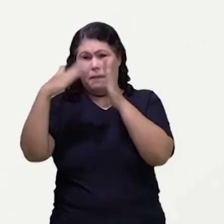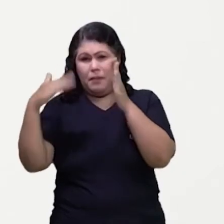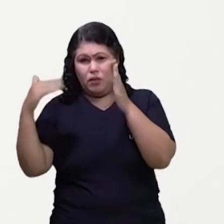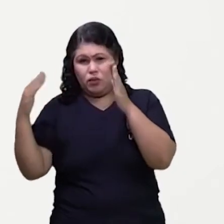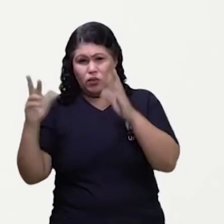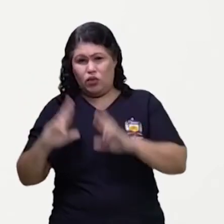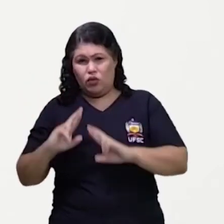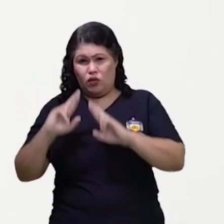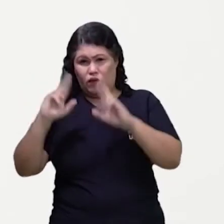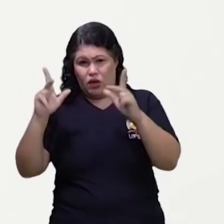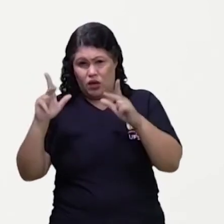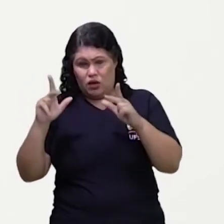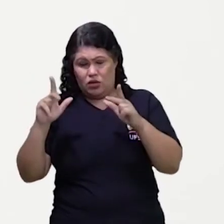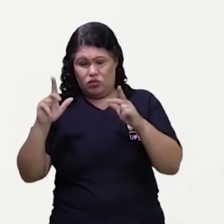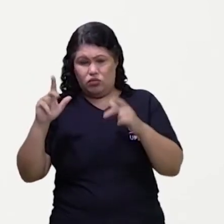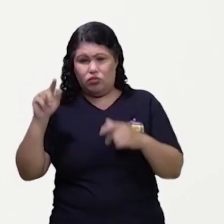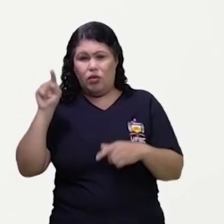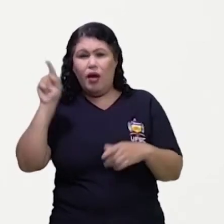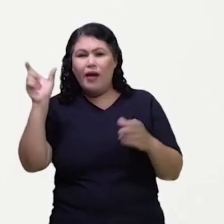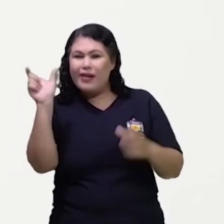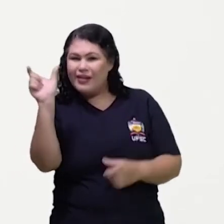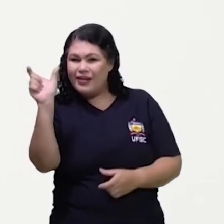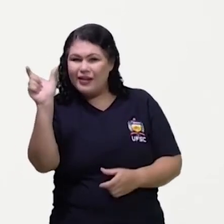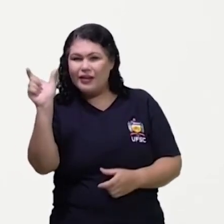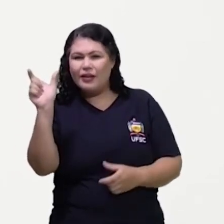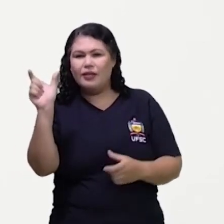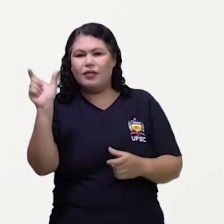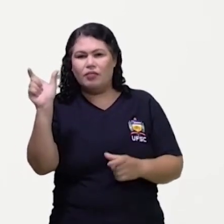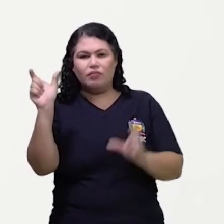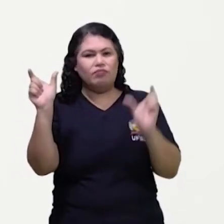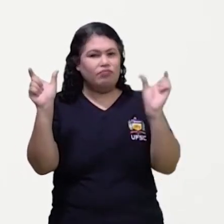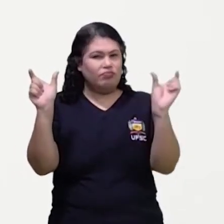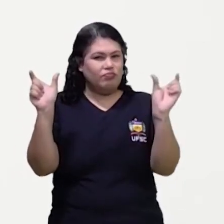pronuncio ria, mais forte, ó.